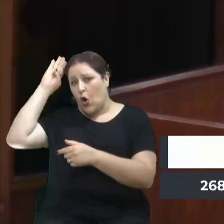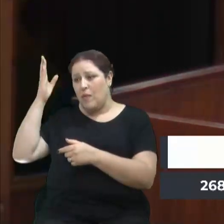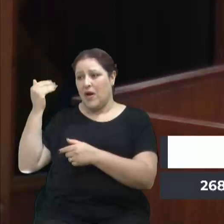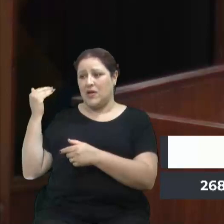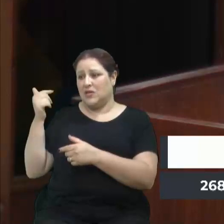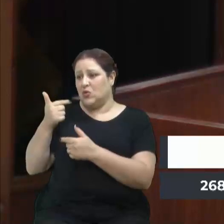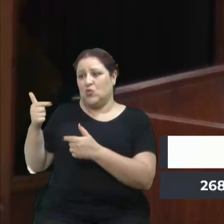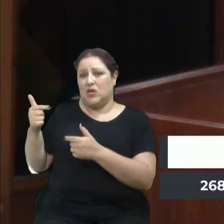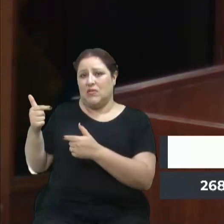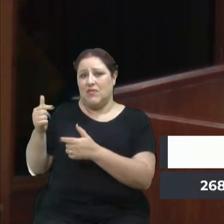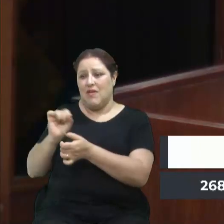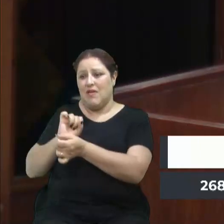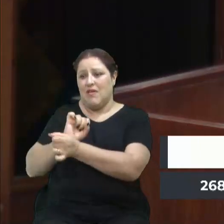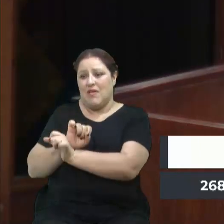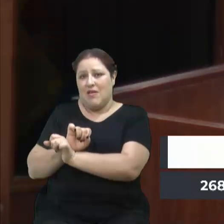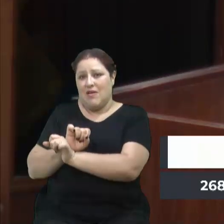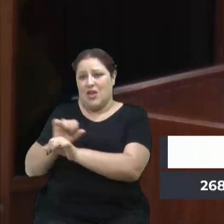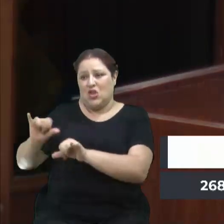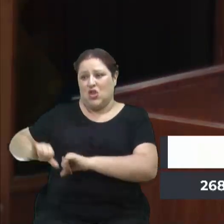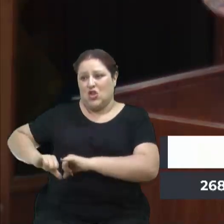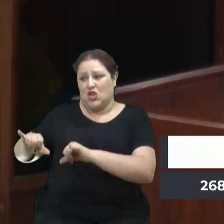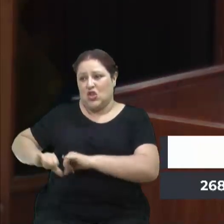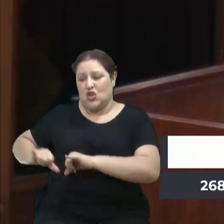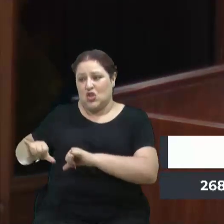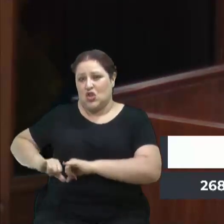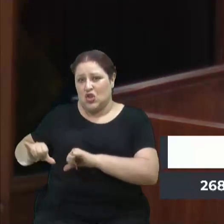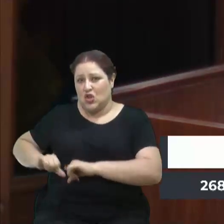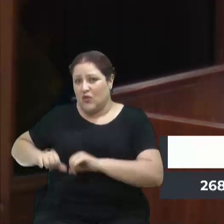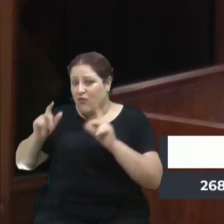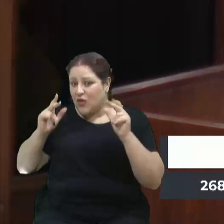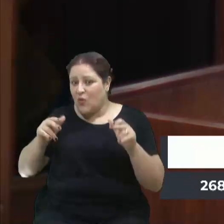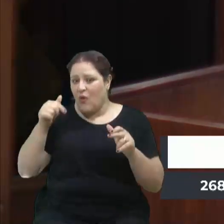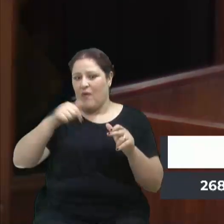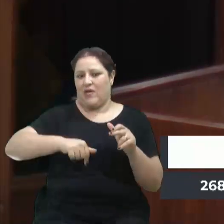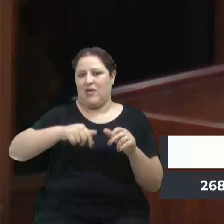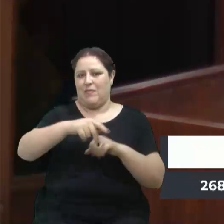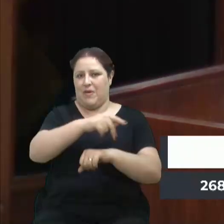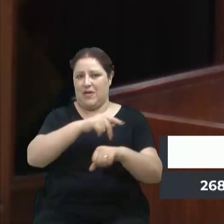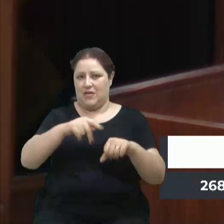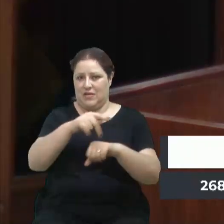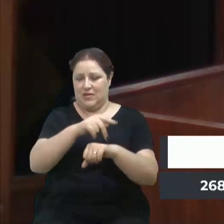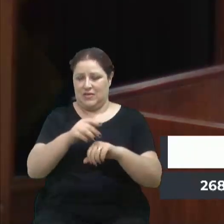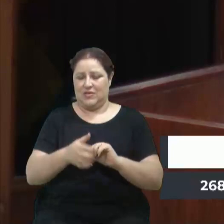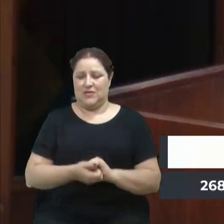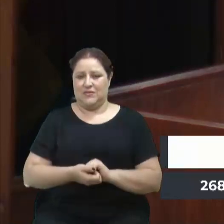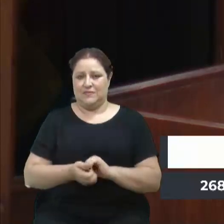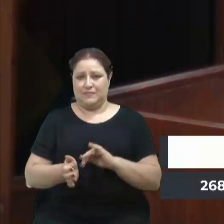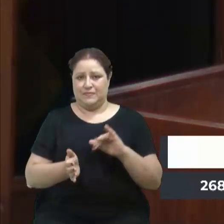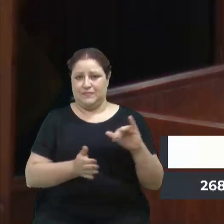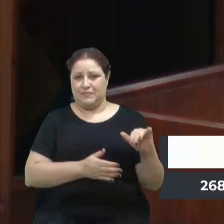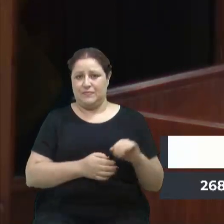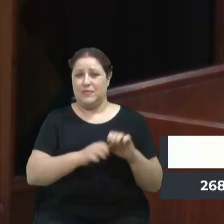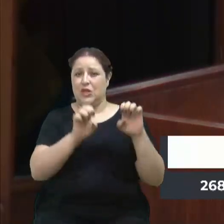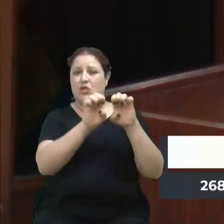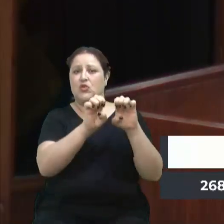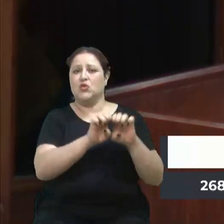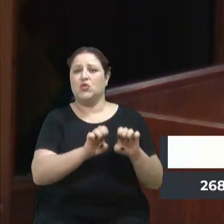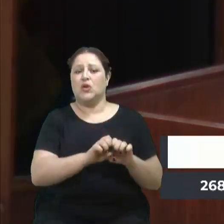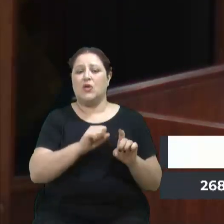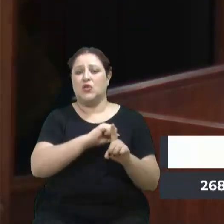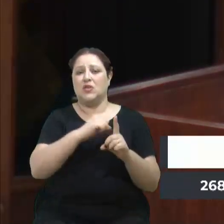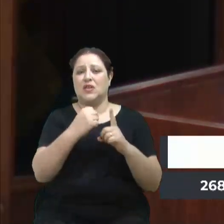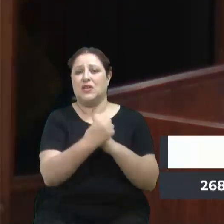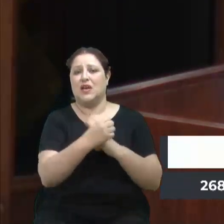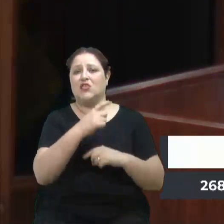como aqui no nosso país. O racismo, a xenofobia é uma coisa estrutural da nossa